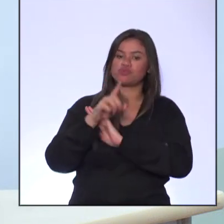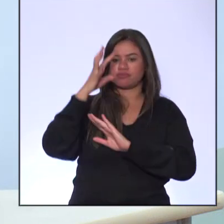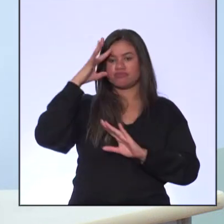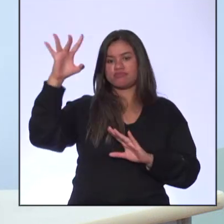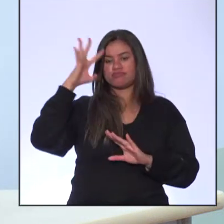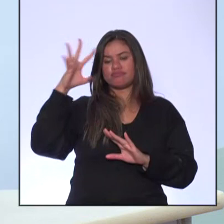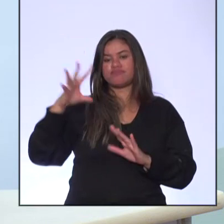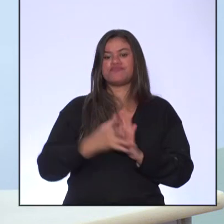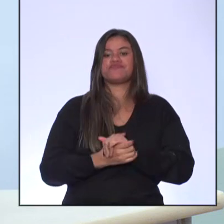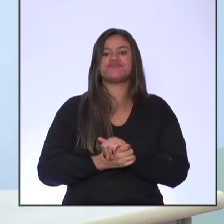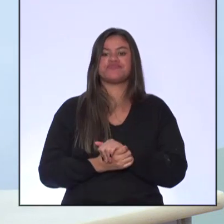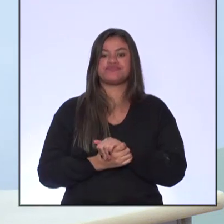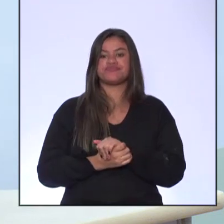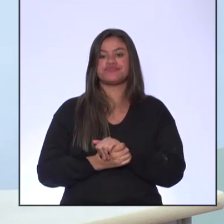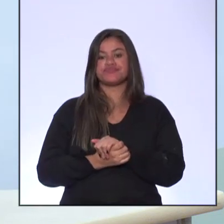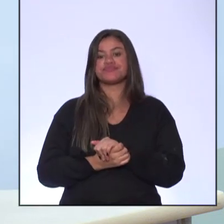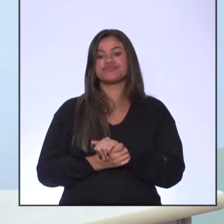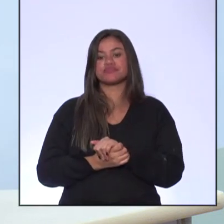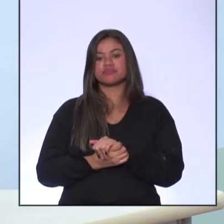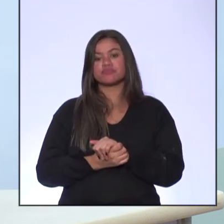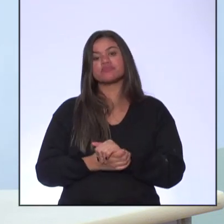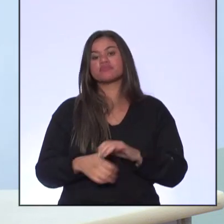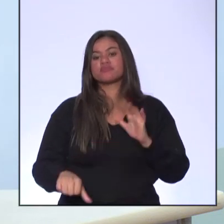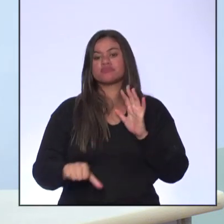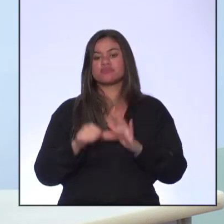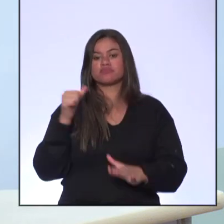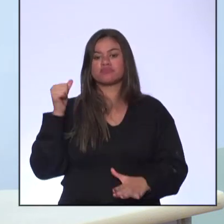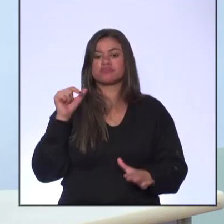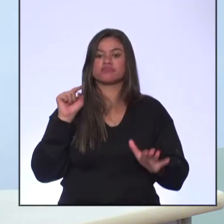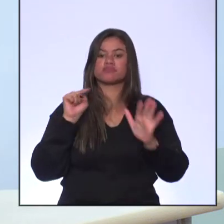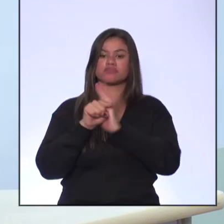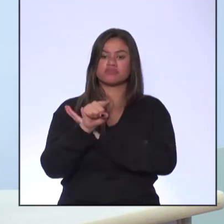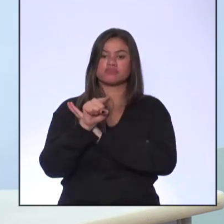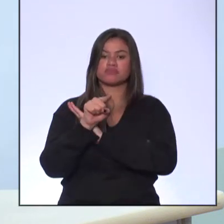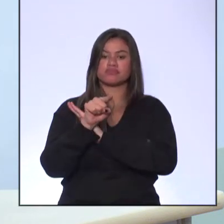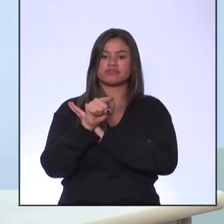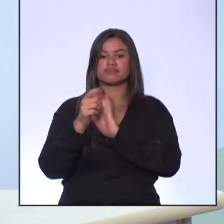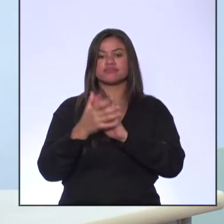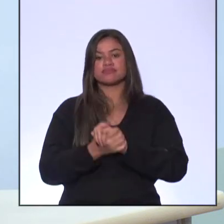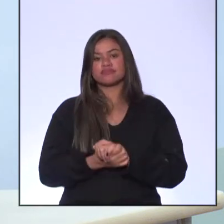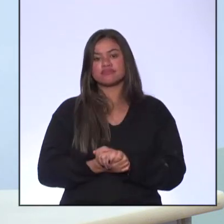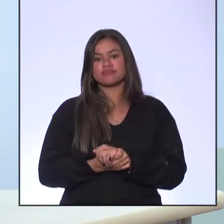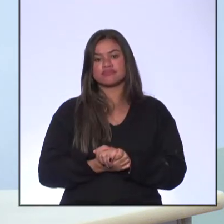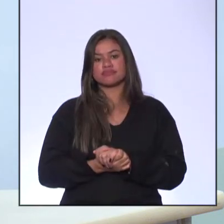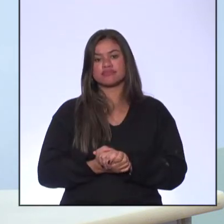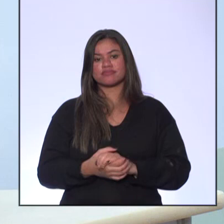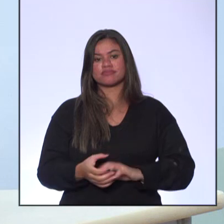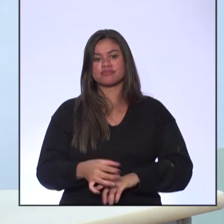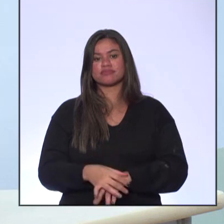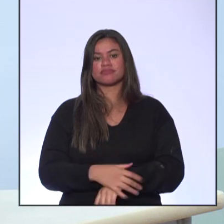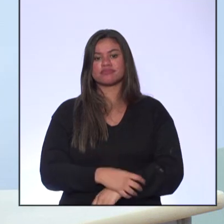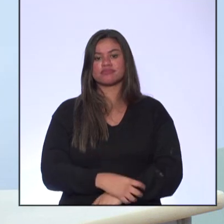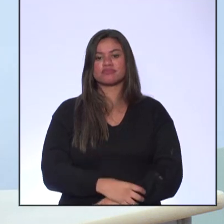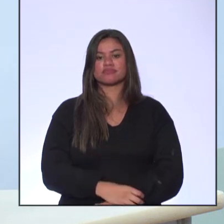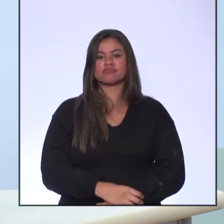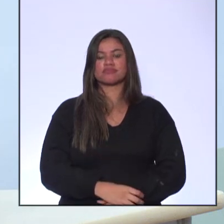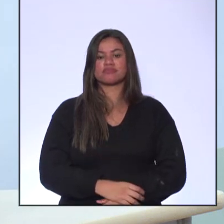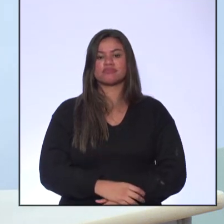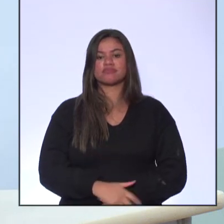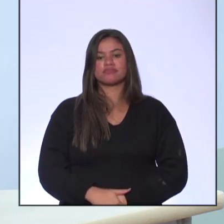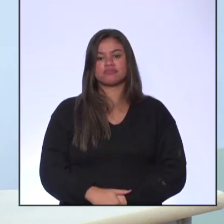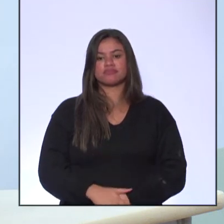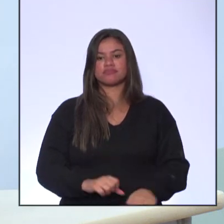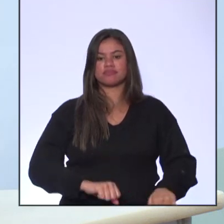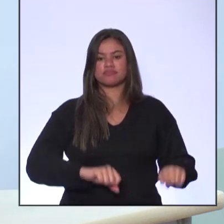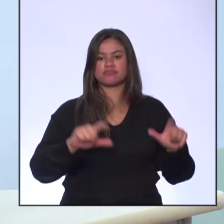tá? Então, a primeira pergunta é, pôr o PowerPoint aqui na tela, por favor.